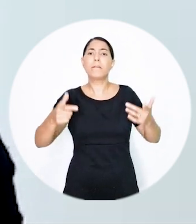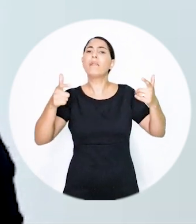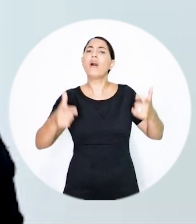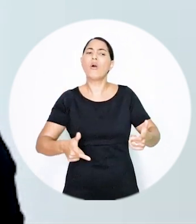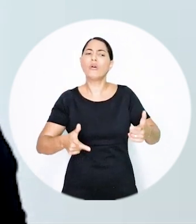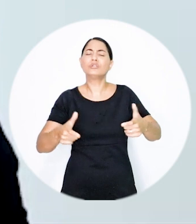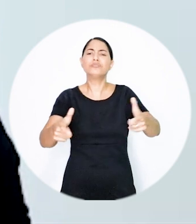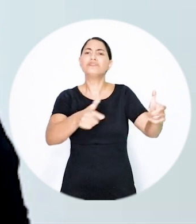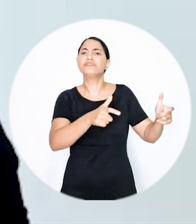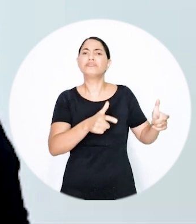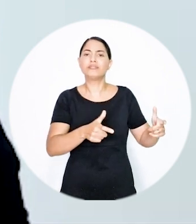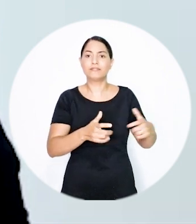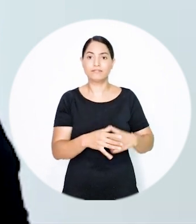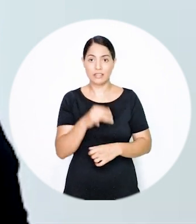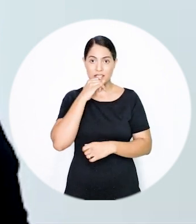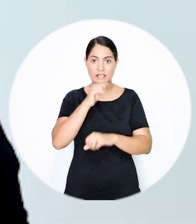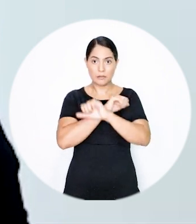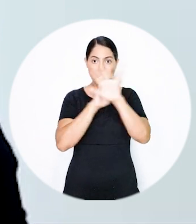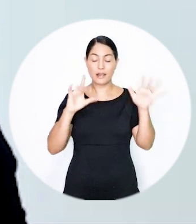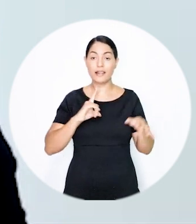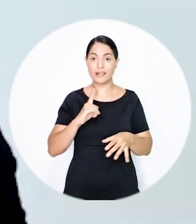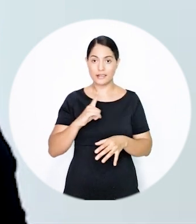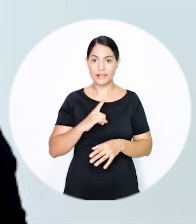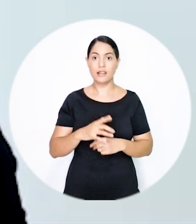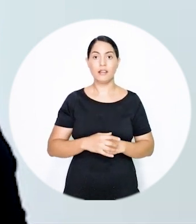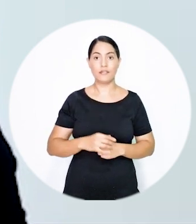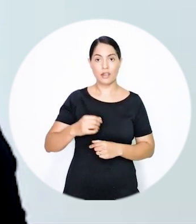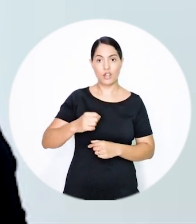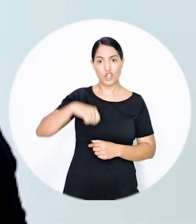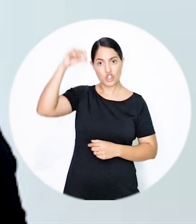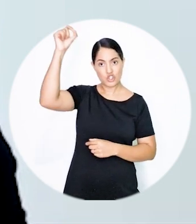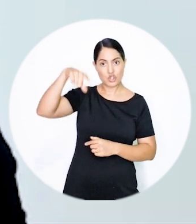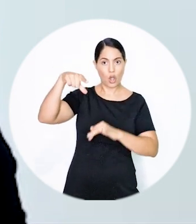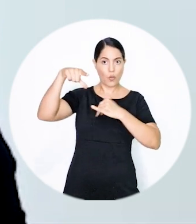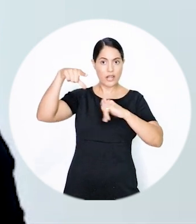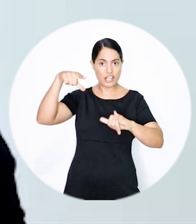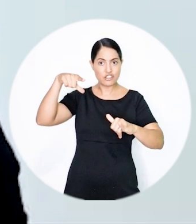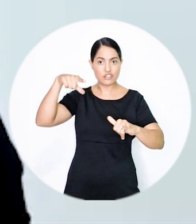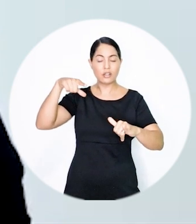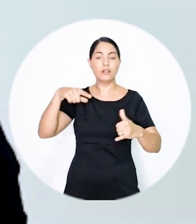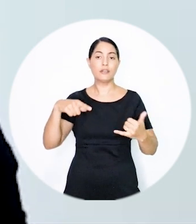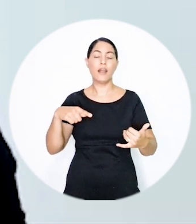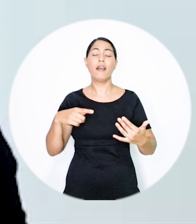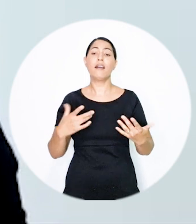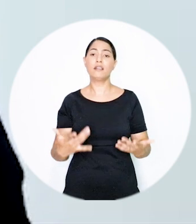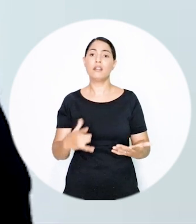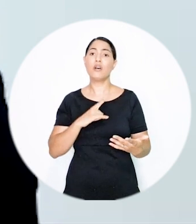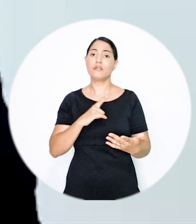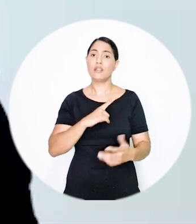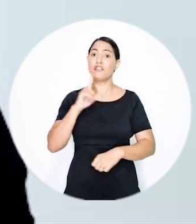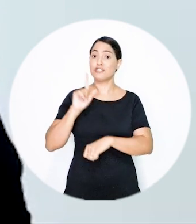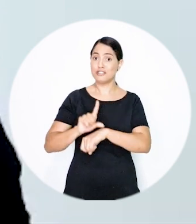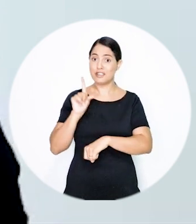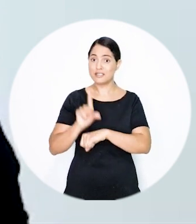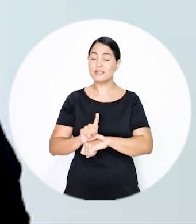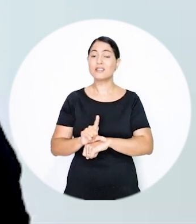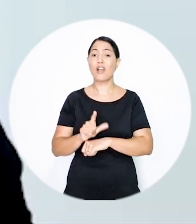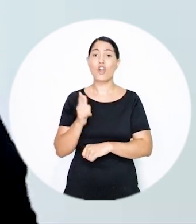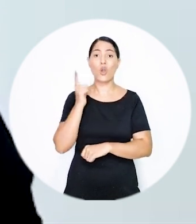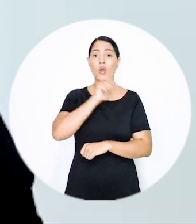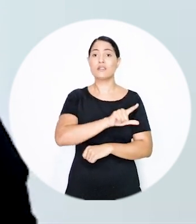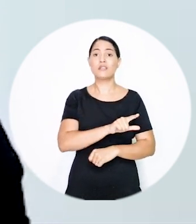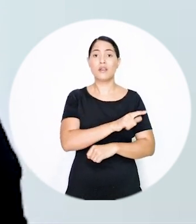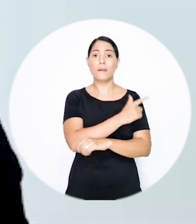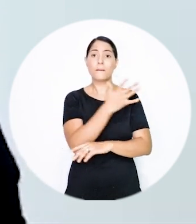dinheiro dele, o dinheiro da anuidade dele. A própria instalação da usina fotovoltaica com a ajuda do Conselho Federal também, eu penso que foi um ato